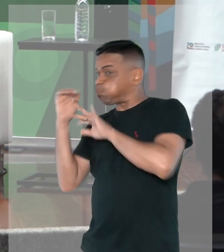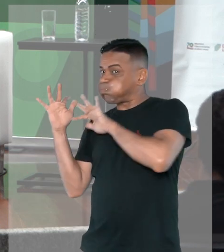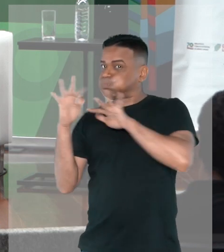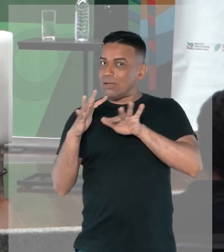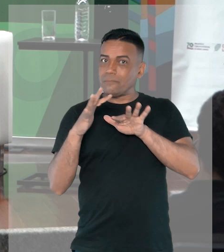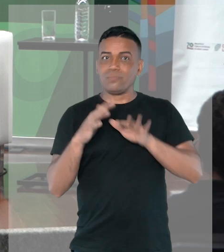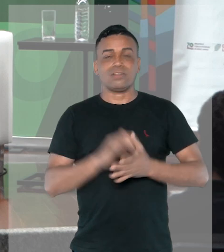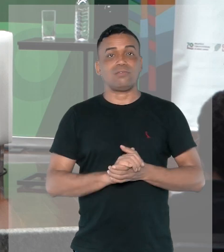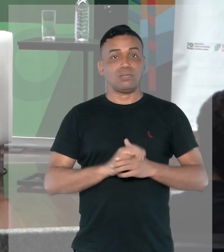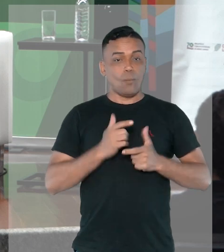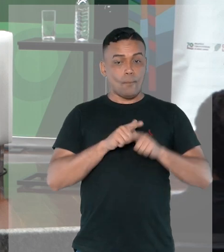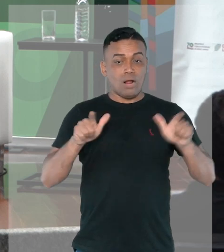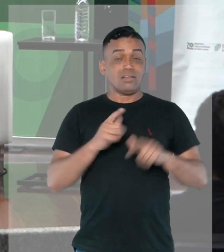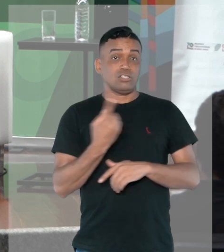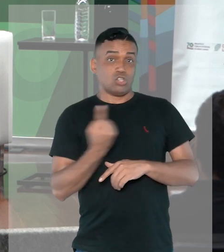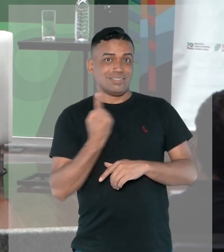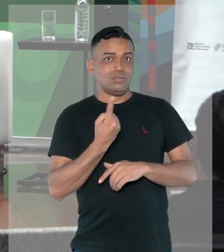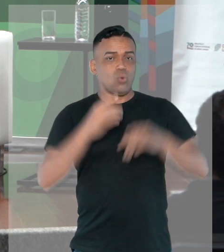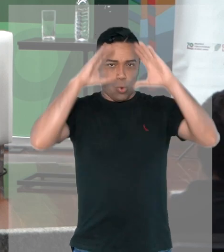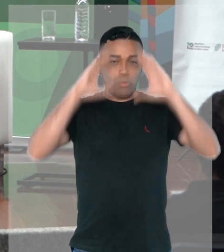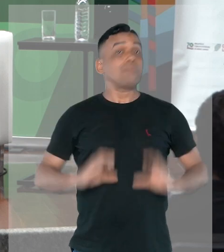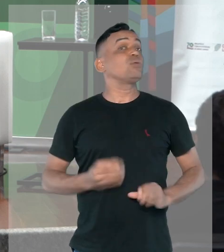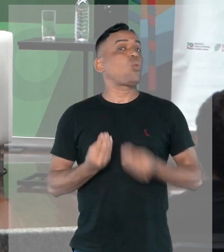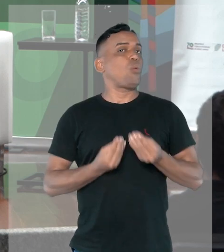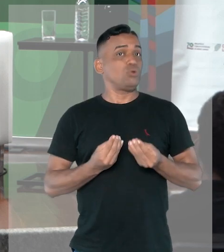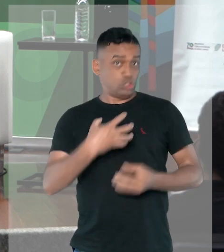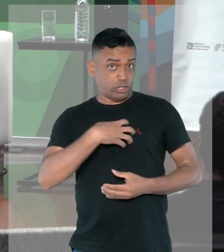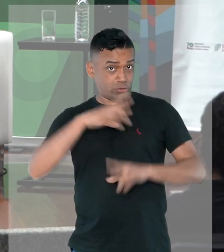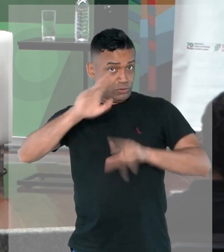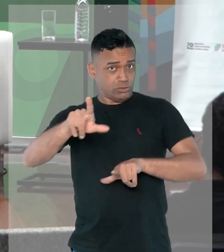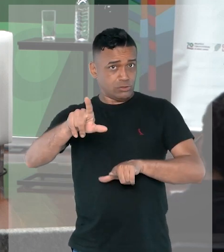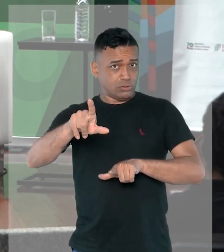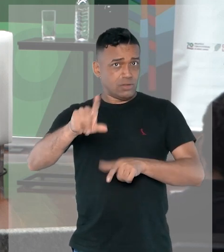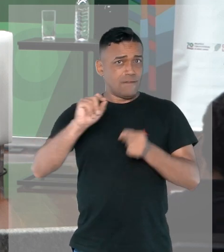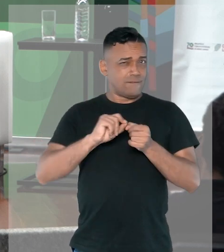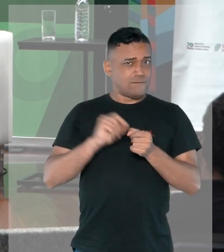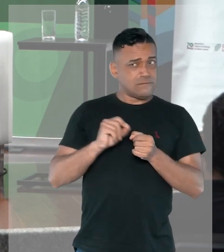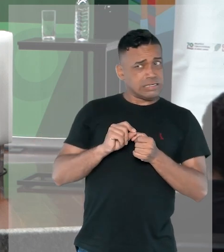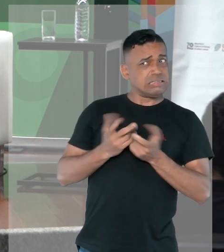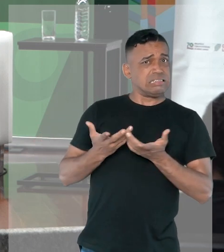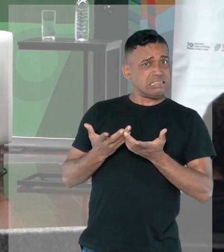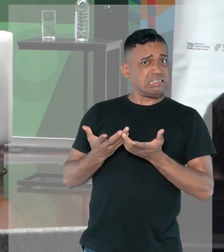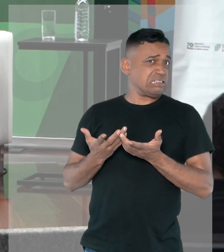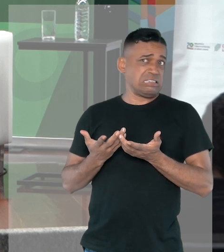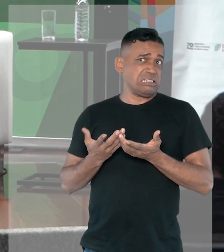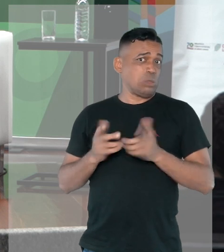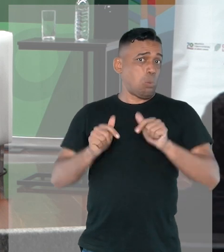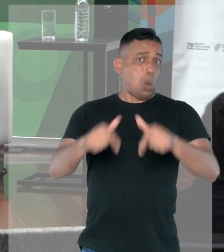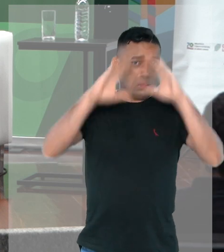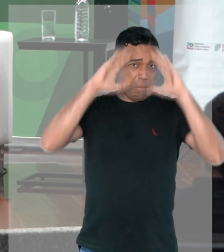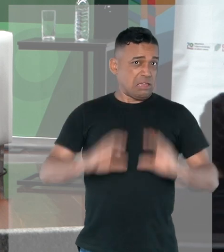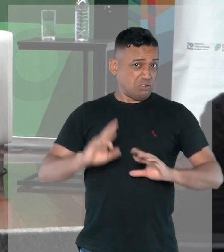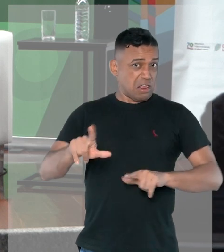Quando ninguém está perto de você, como é que você se comporta? De outra maneira? Você faz coisas que você não faria na frente de seus